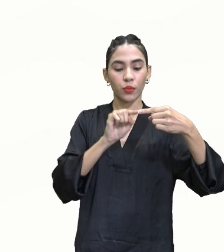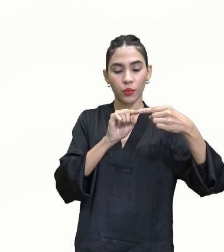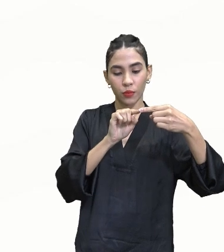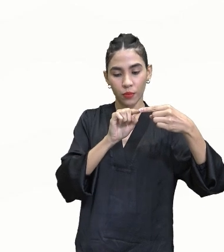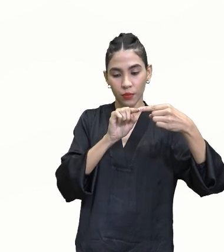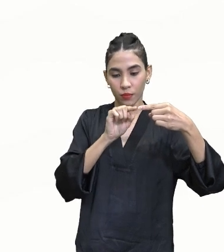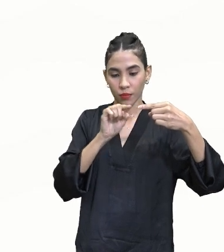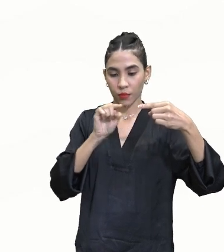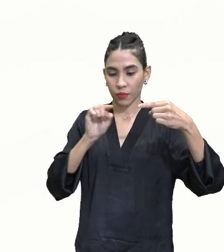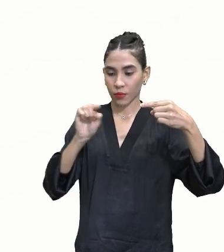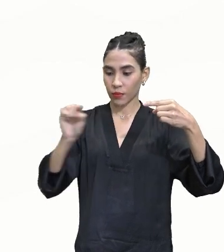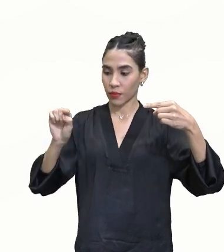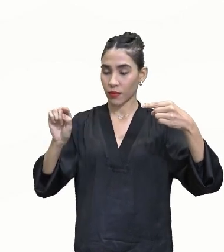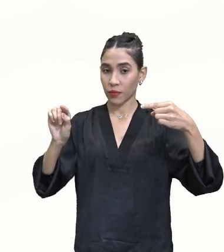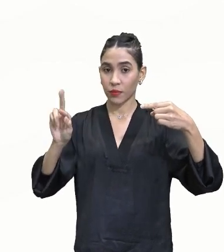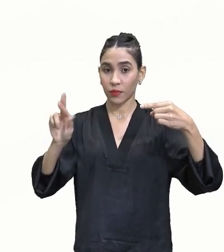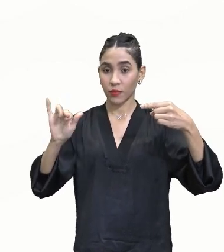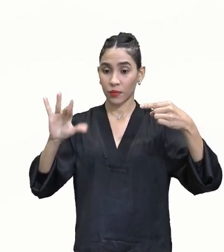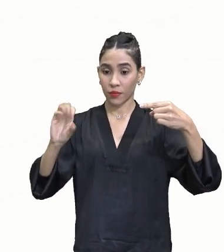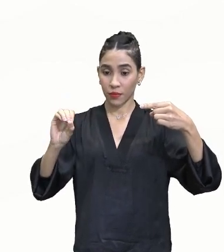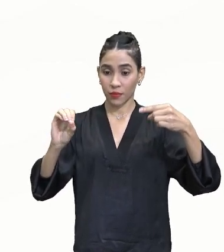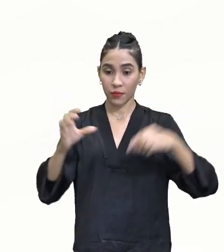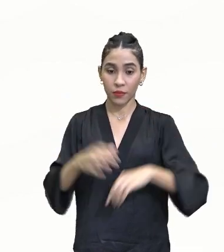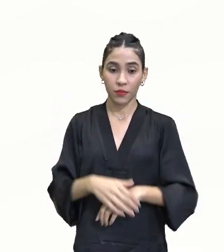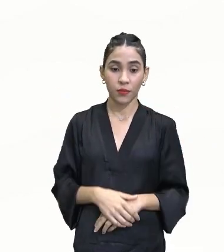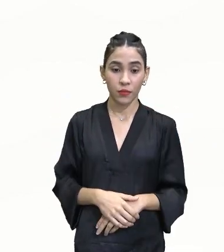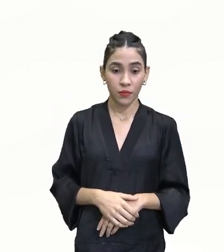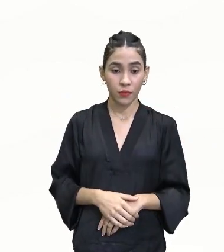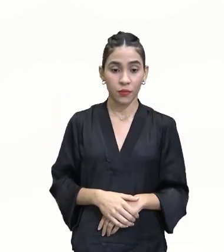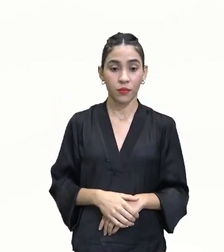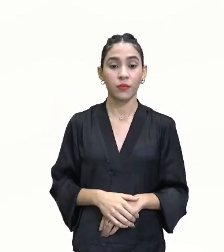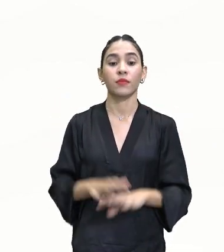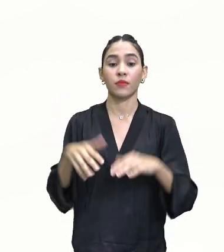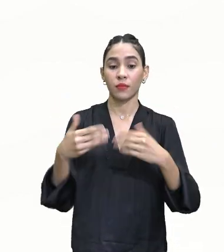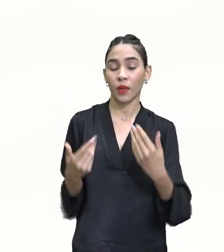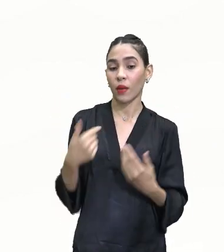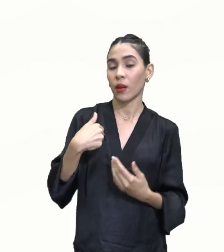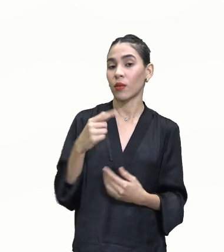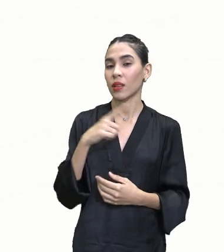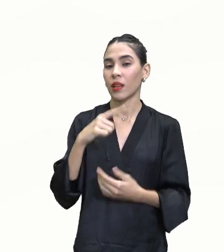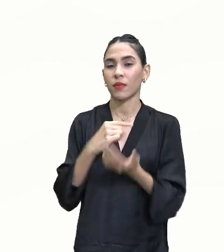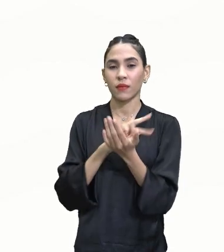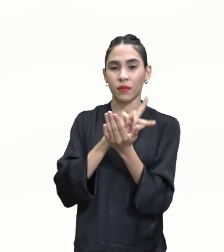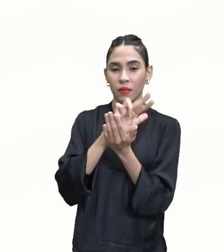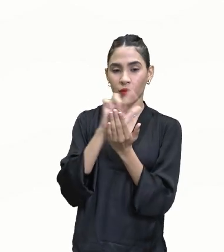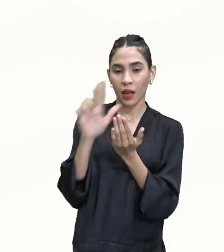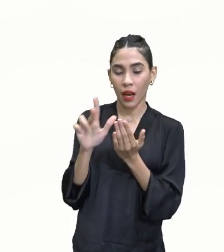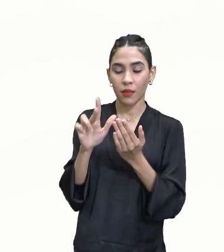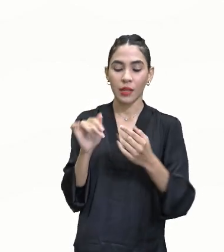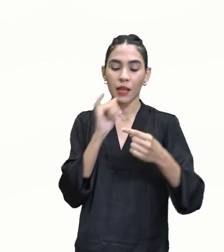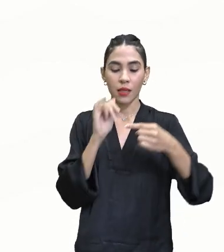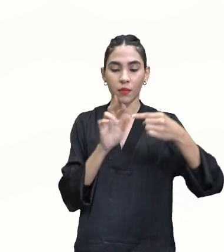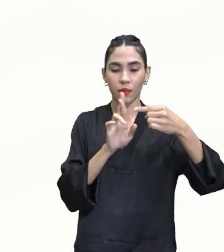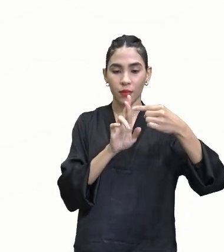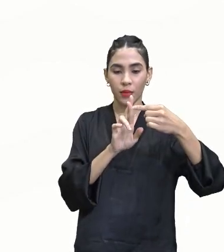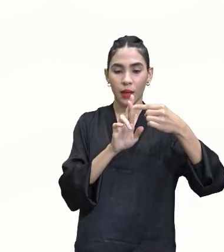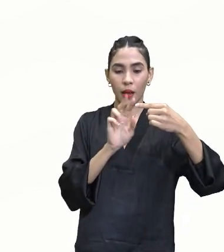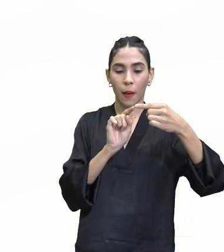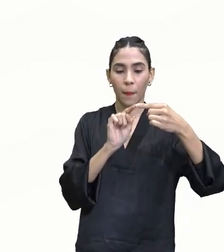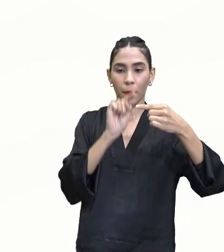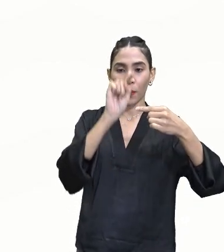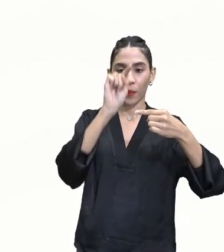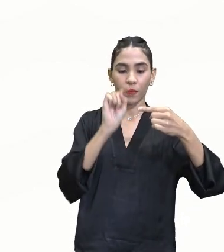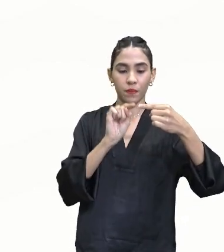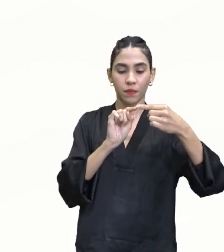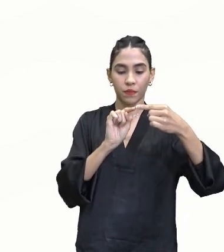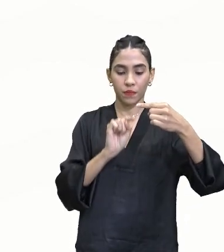extremidade. Então, isso é chamado de raio. Então, eu tenho vários aqui raios. Ó, tudo isso